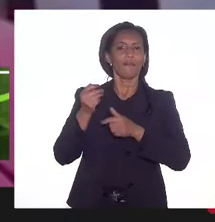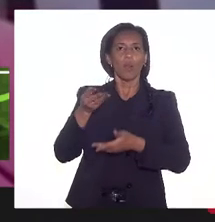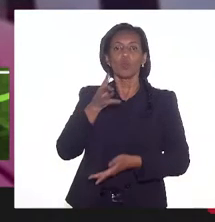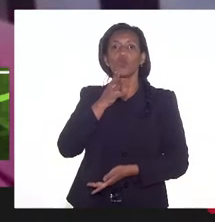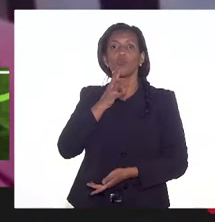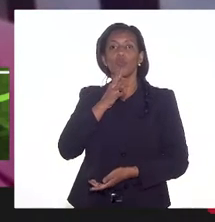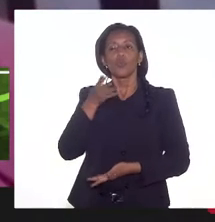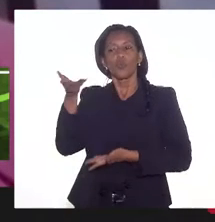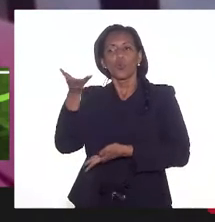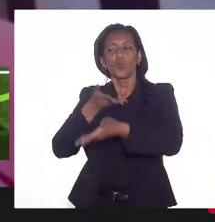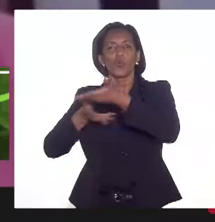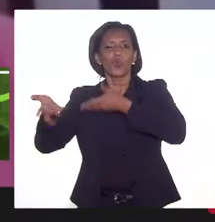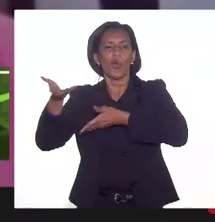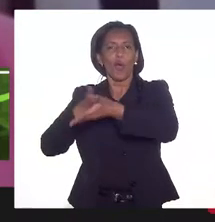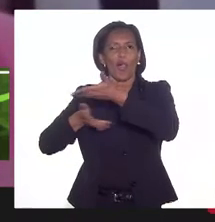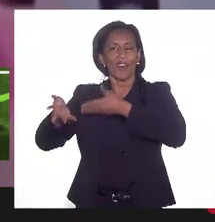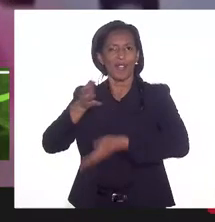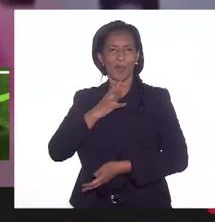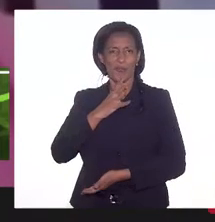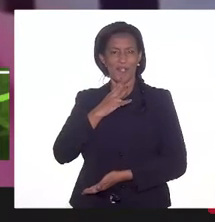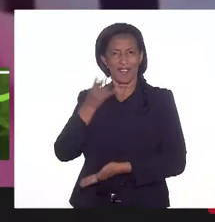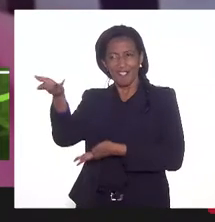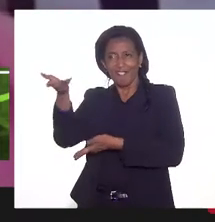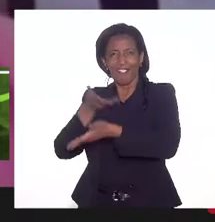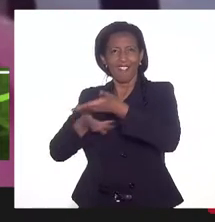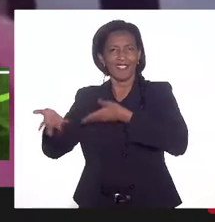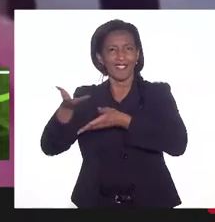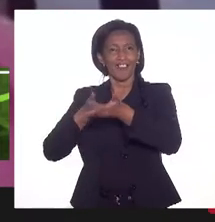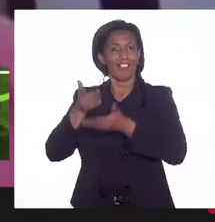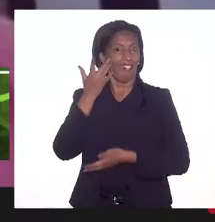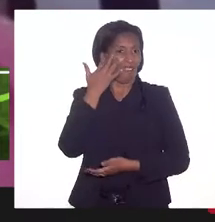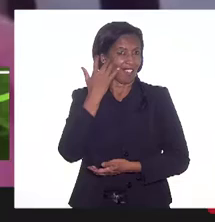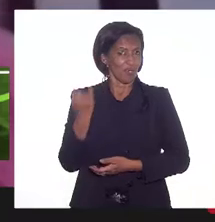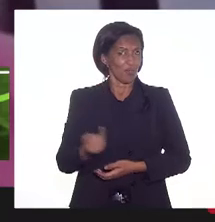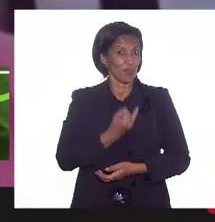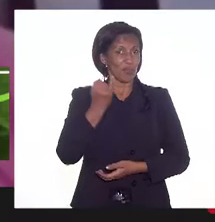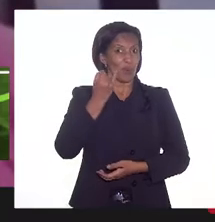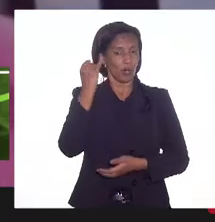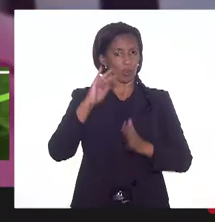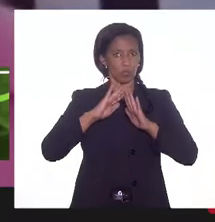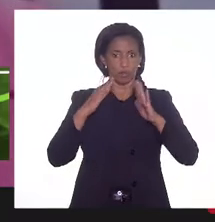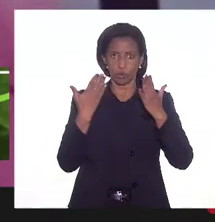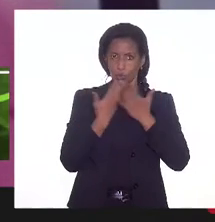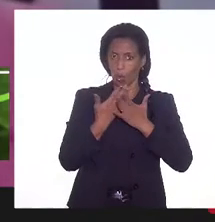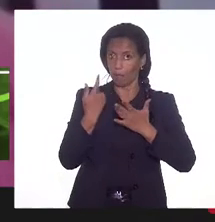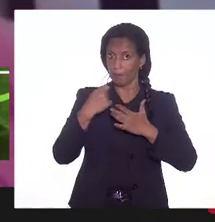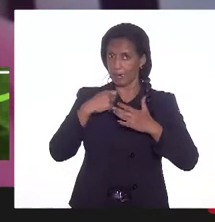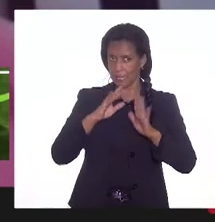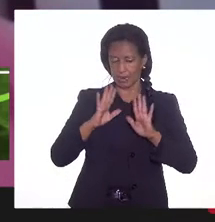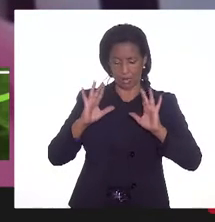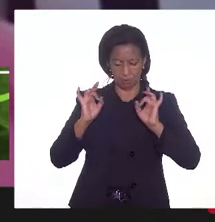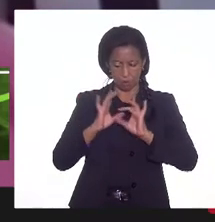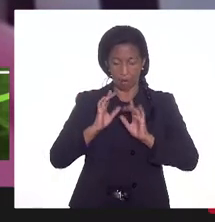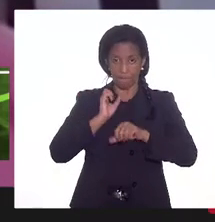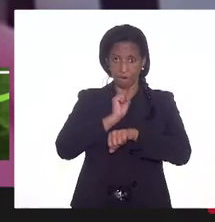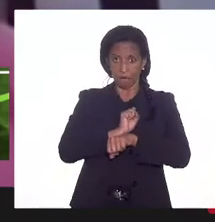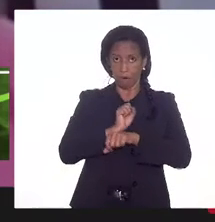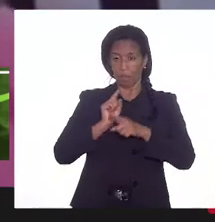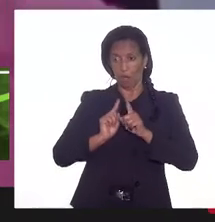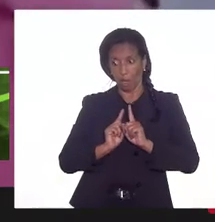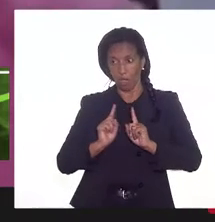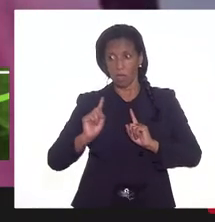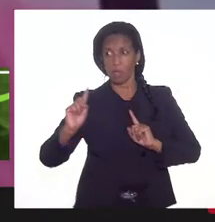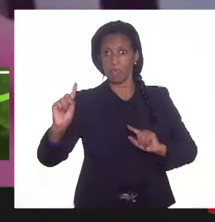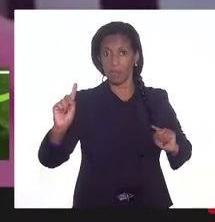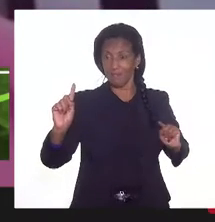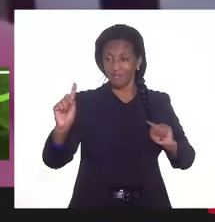conhecimentos a gente acha muito importante a escola sair do seu espaço físico que é a 20 de abril, número 14 e ir